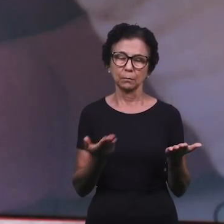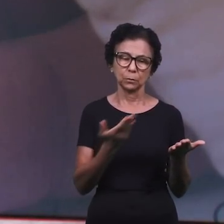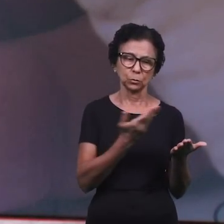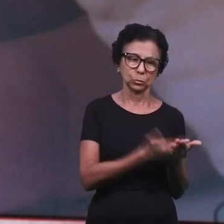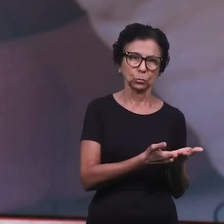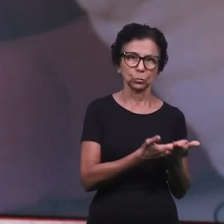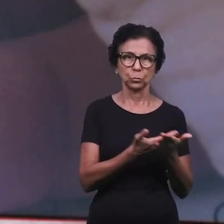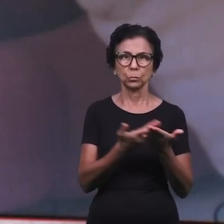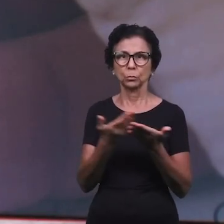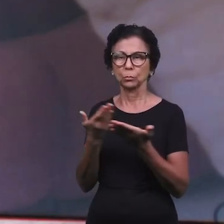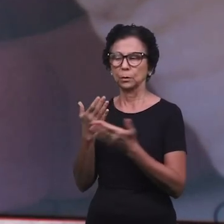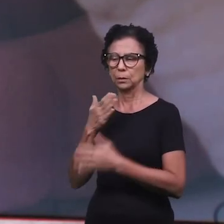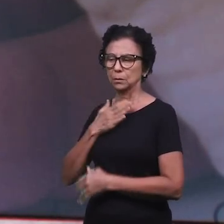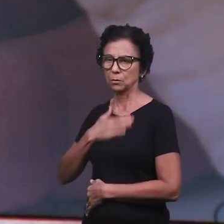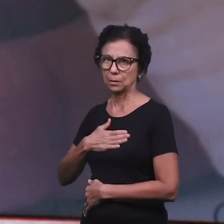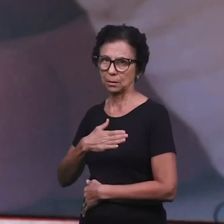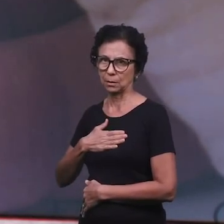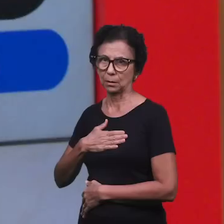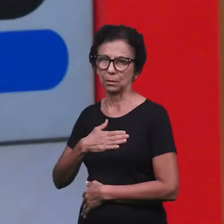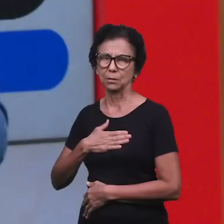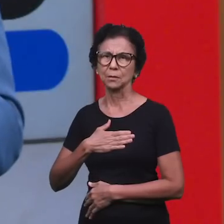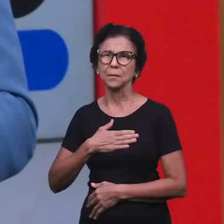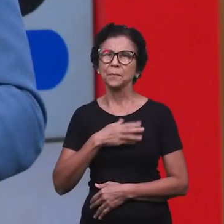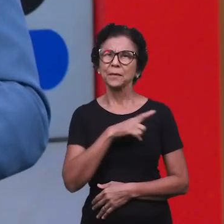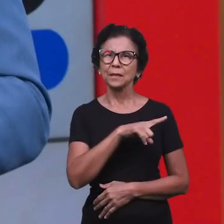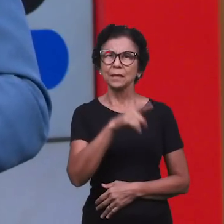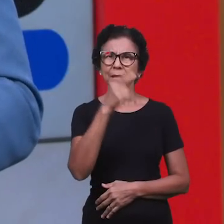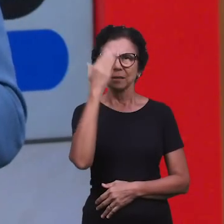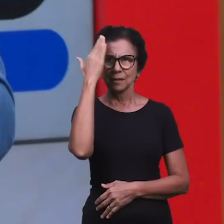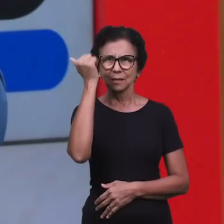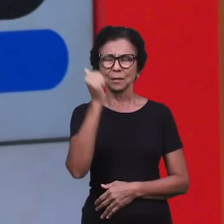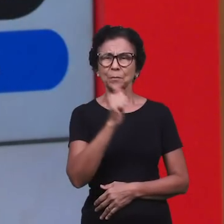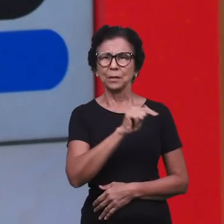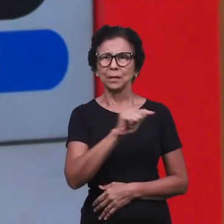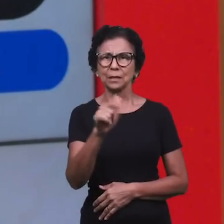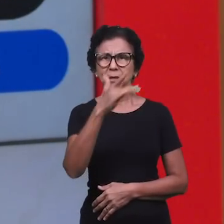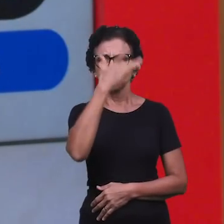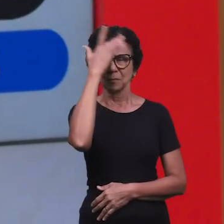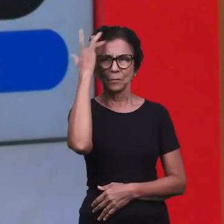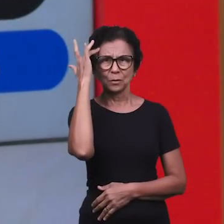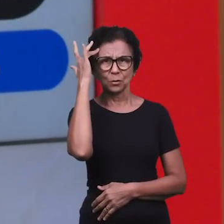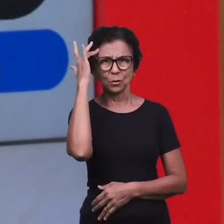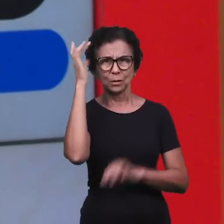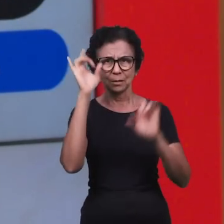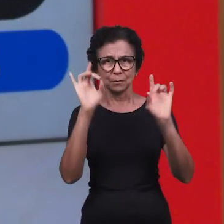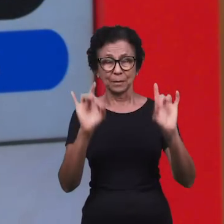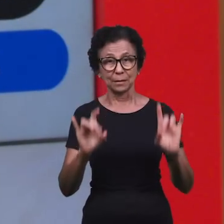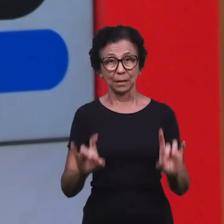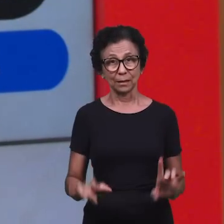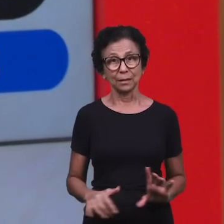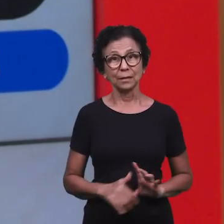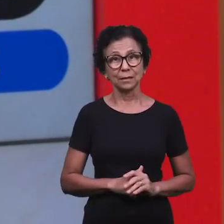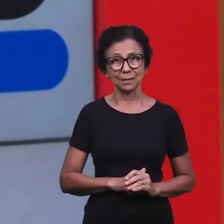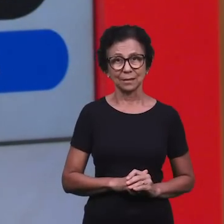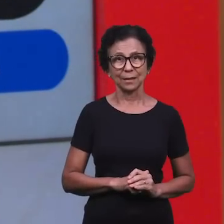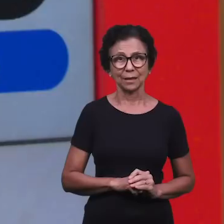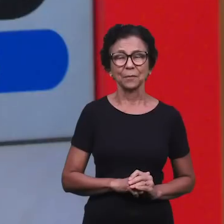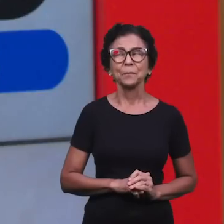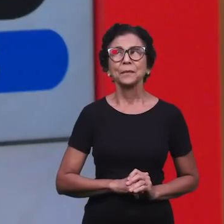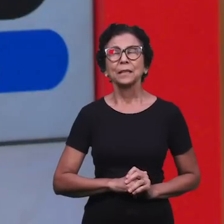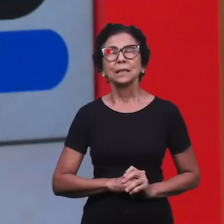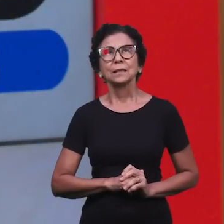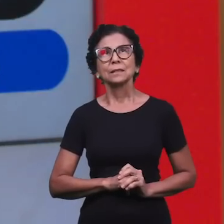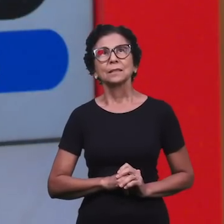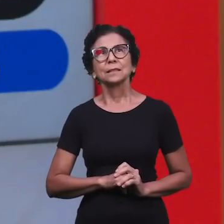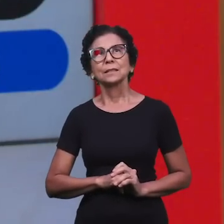Entre o estudo e descanso. Você sabia que há pessoas que defendem, né, especialistas que defendem que, na verdade, a gente